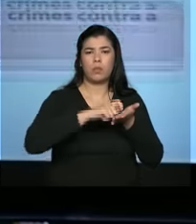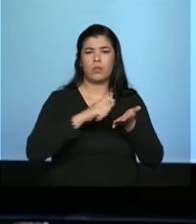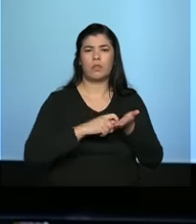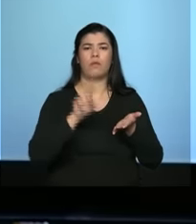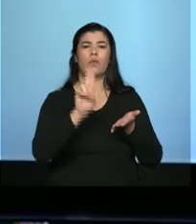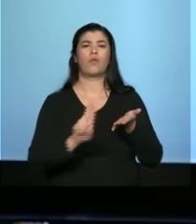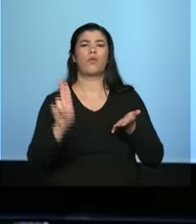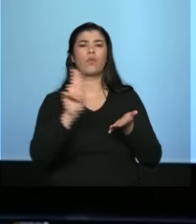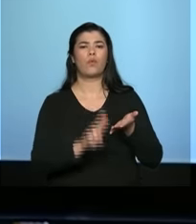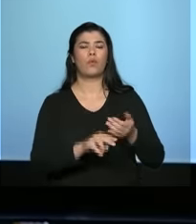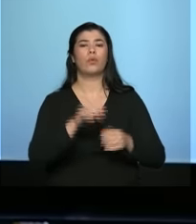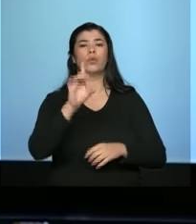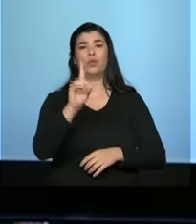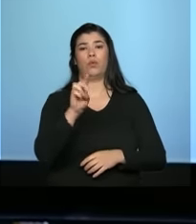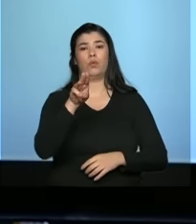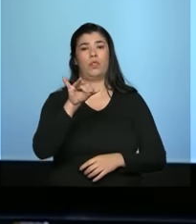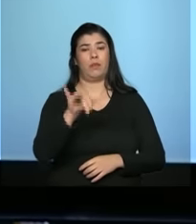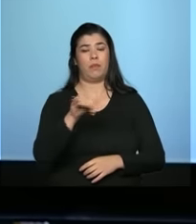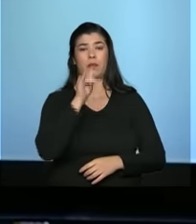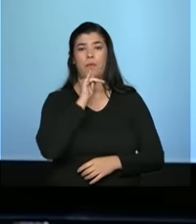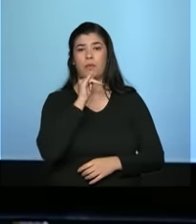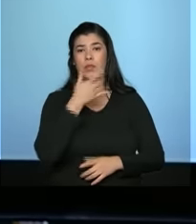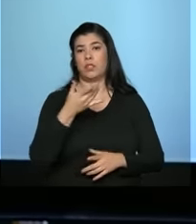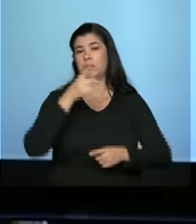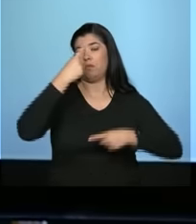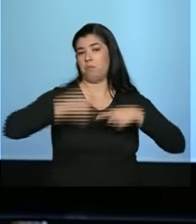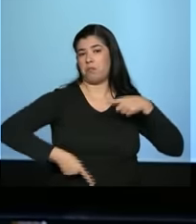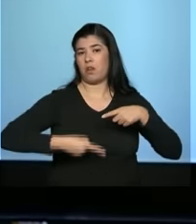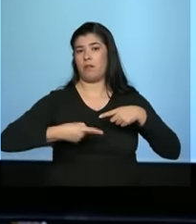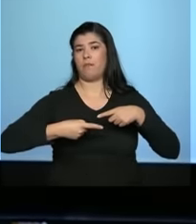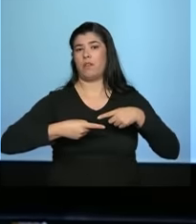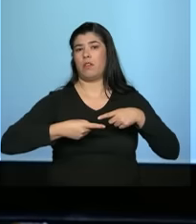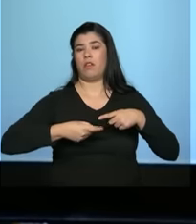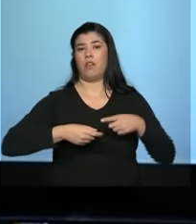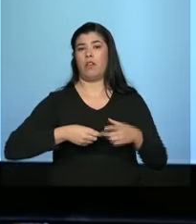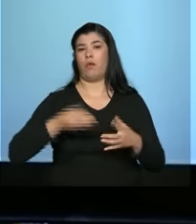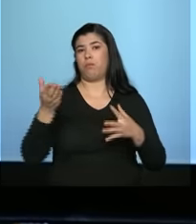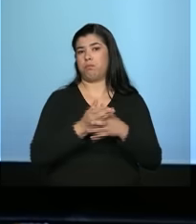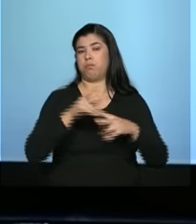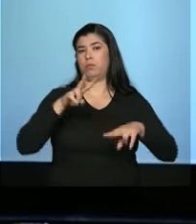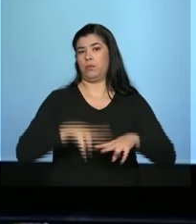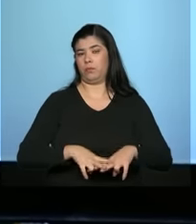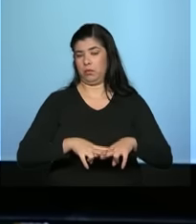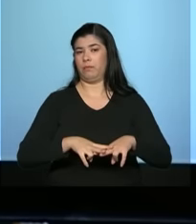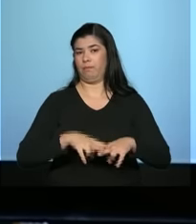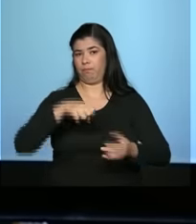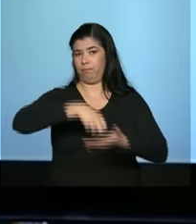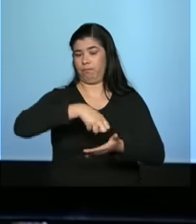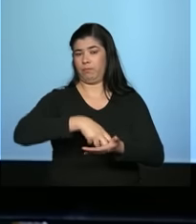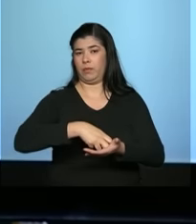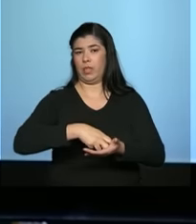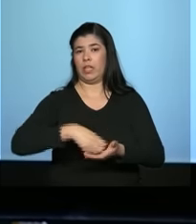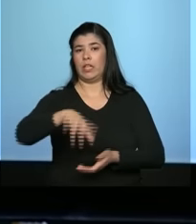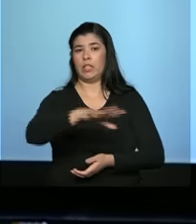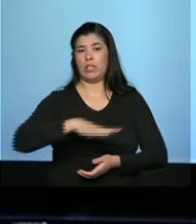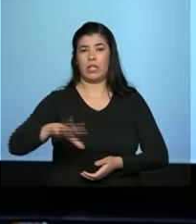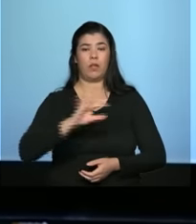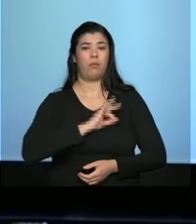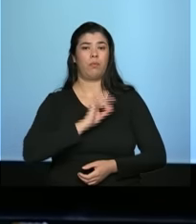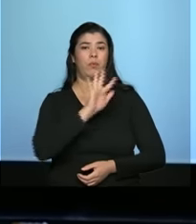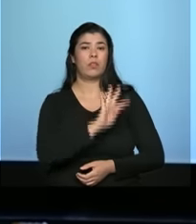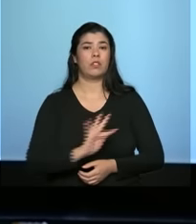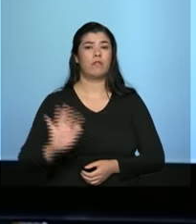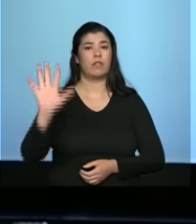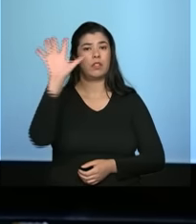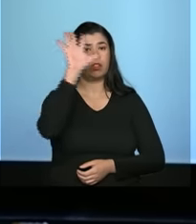e uso de dmi Ou seja no campo da proibição e das penalidades nós estamos criando no âmbito da Polícia Federal